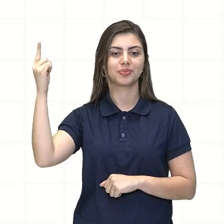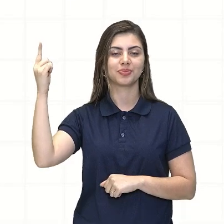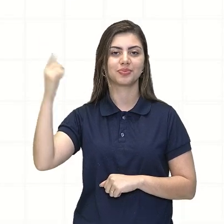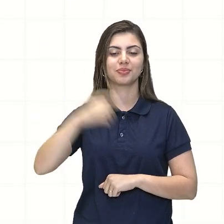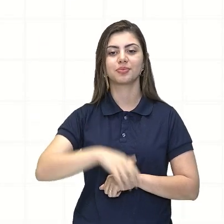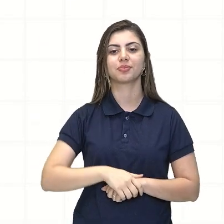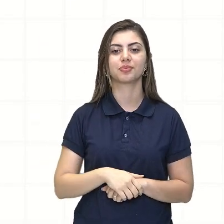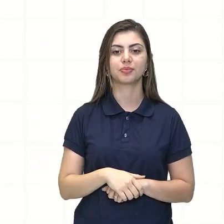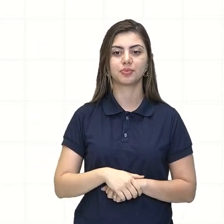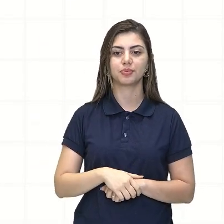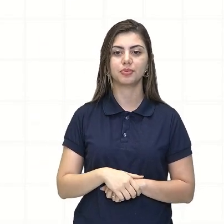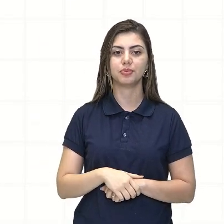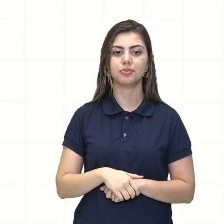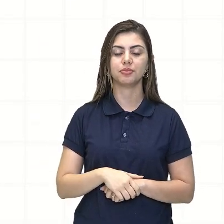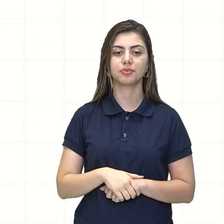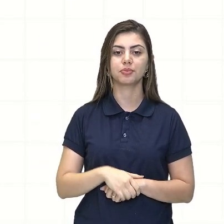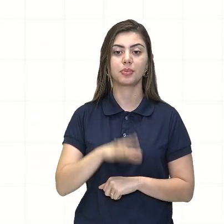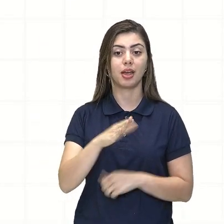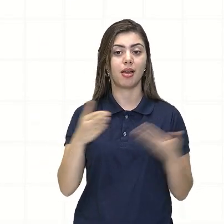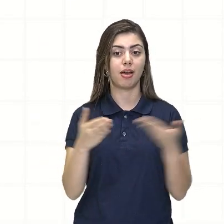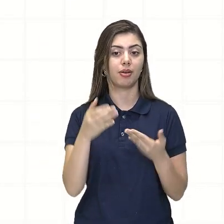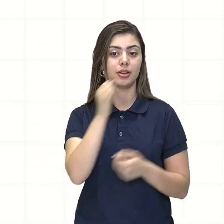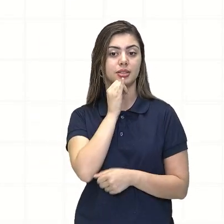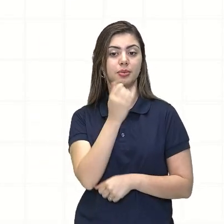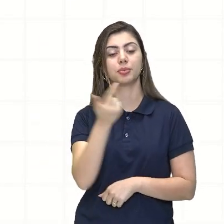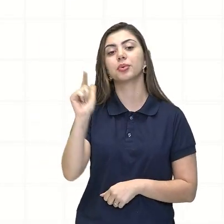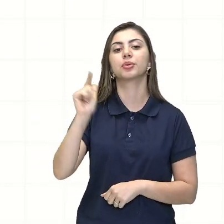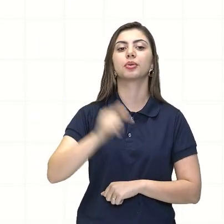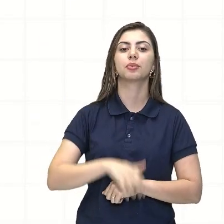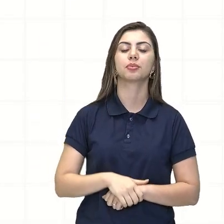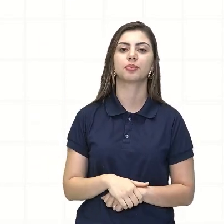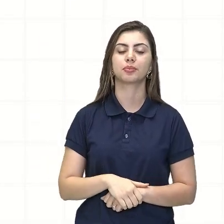Ok? Vamos aqui a mais um exemplo.